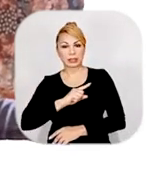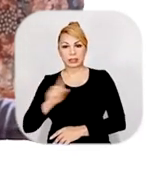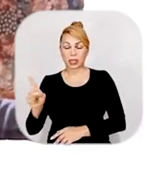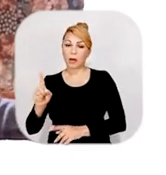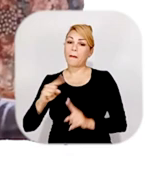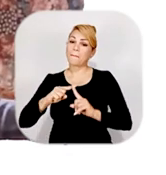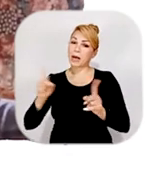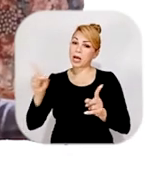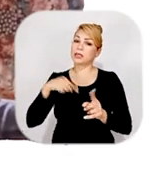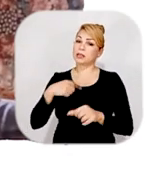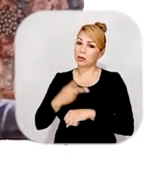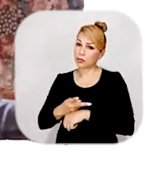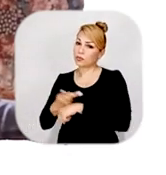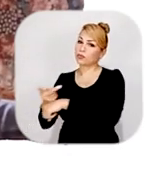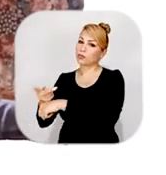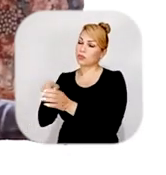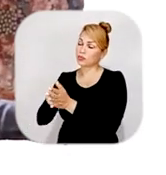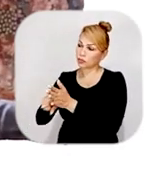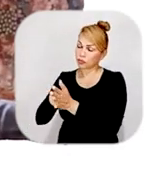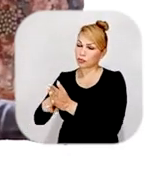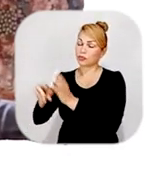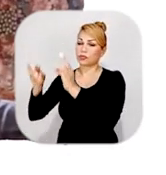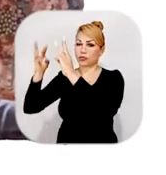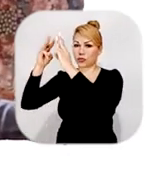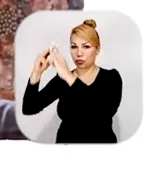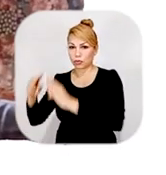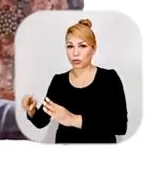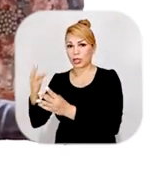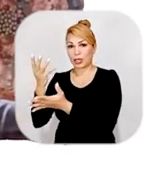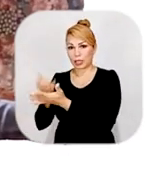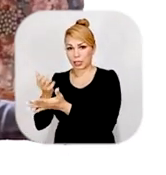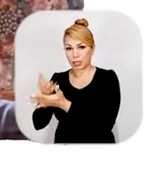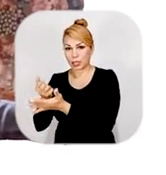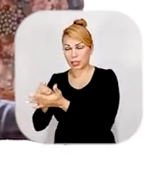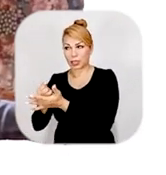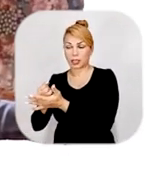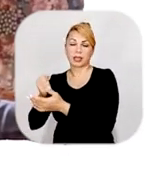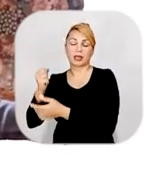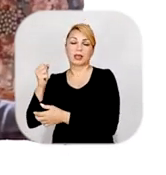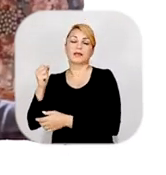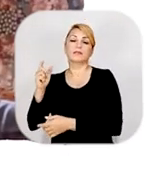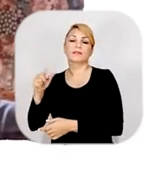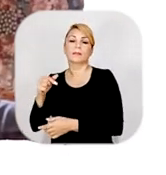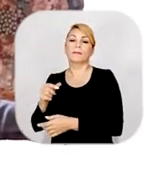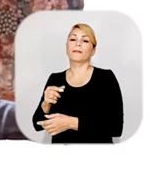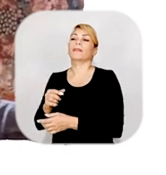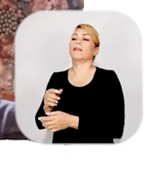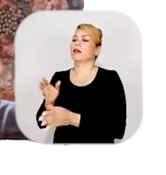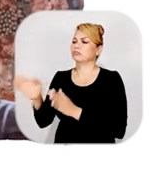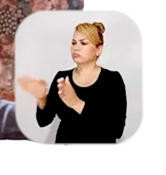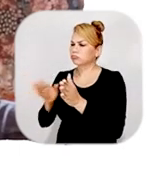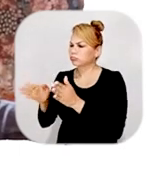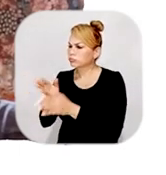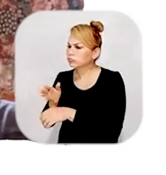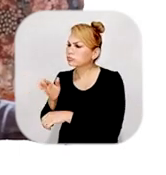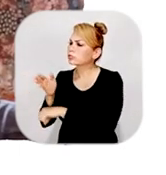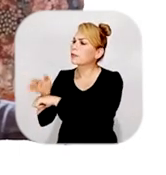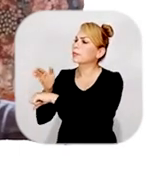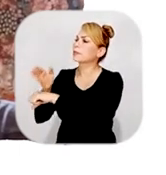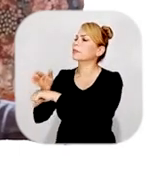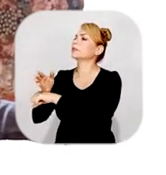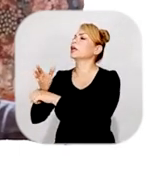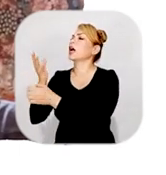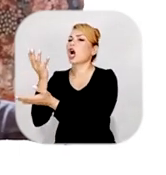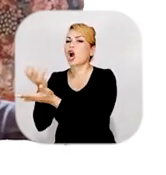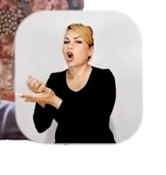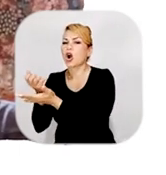no Museu Etnográfico de Berlim, na realidade, no arquivo fonográfico que faz parte desse museu, eu tive acesso a toda essa documentação, eu pude tirar cópias